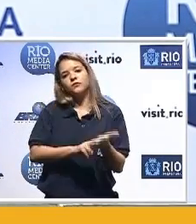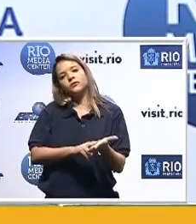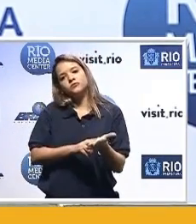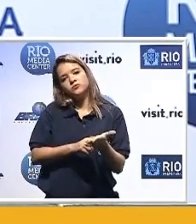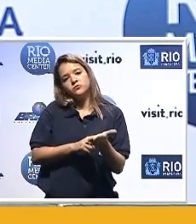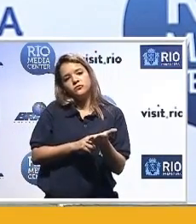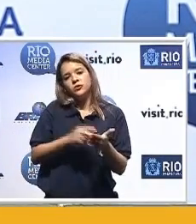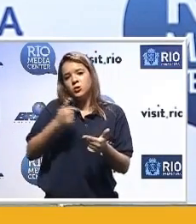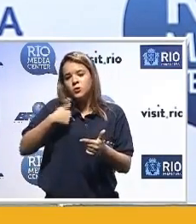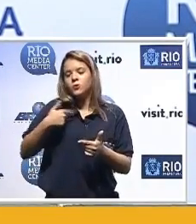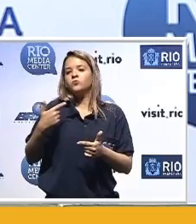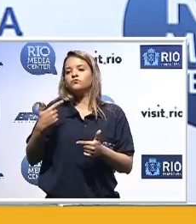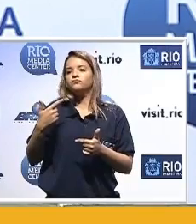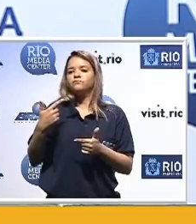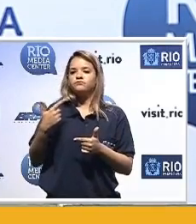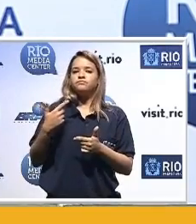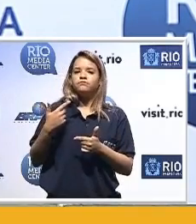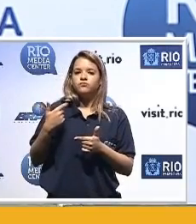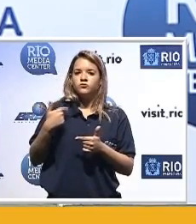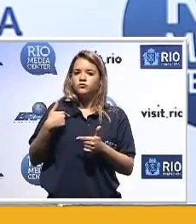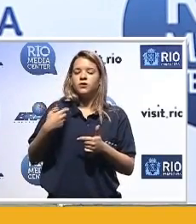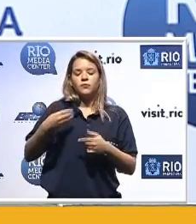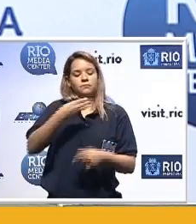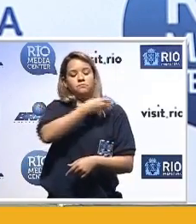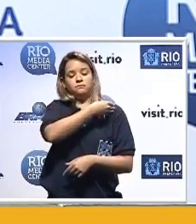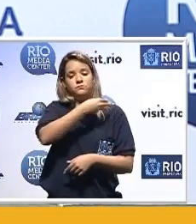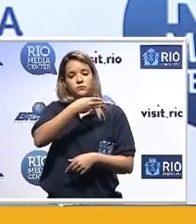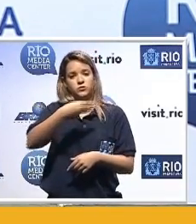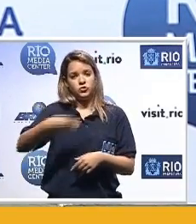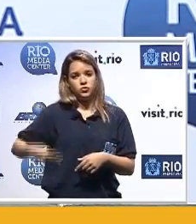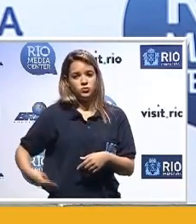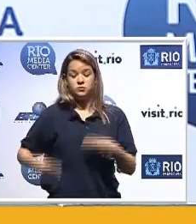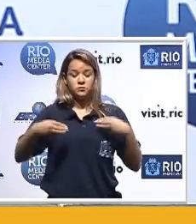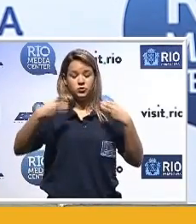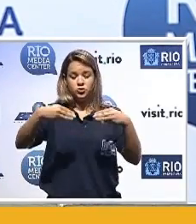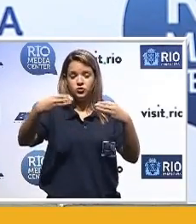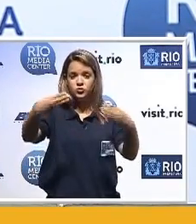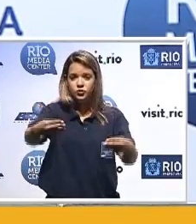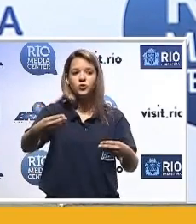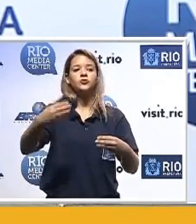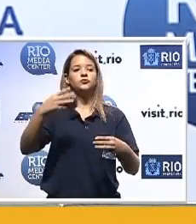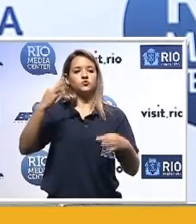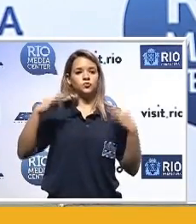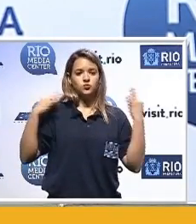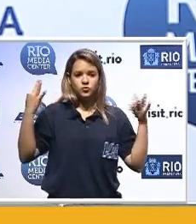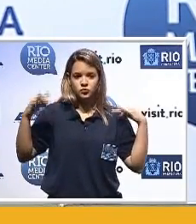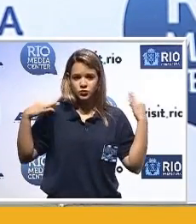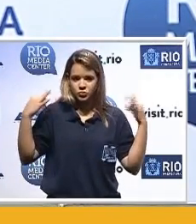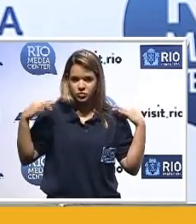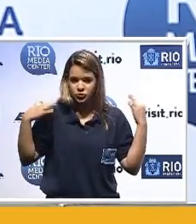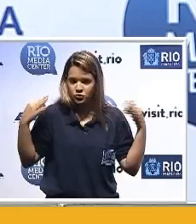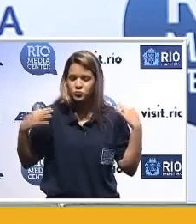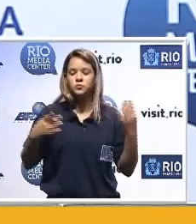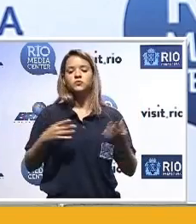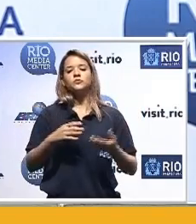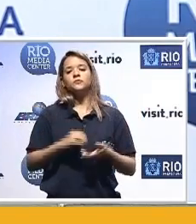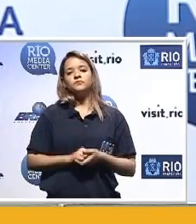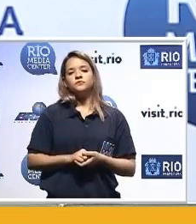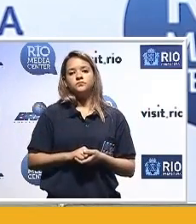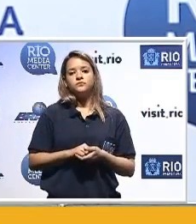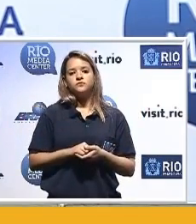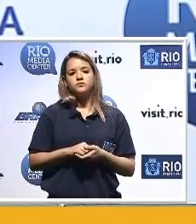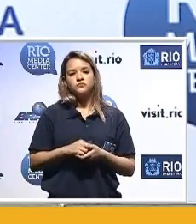enquanto eu estiver à frente lá do Ministério do Turismo, isso vai ser uma batalha permanente. Eu tenho dois ou três